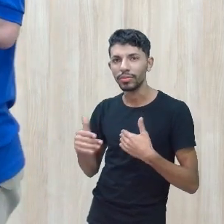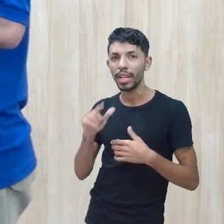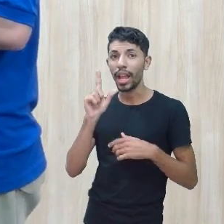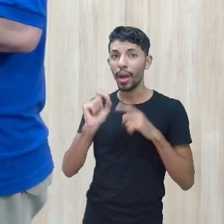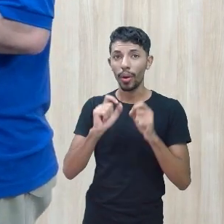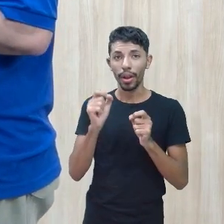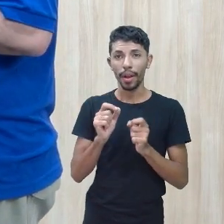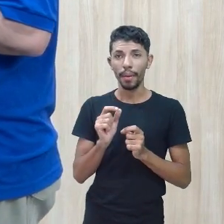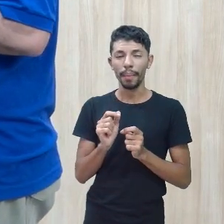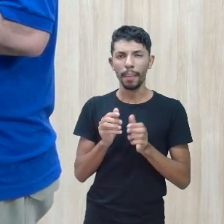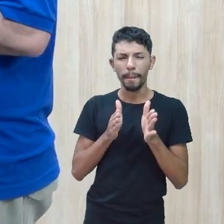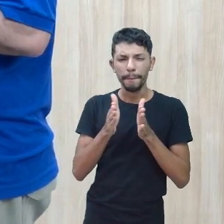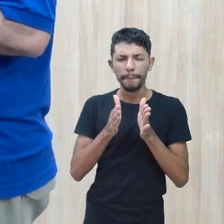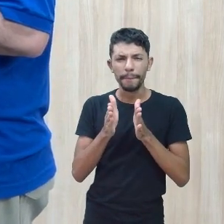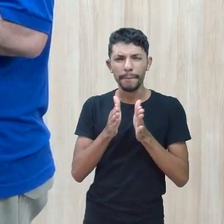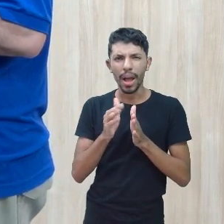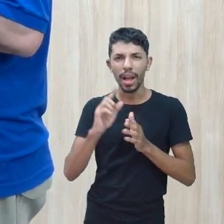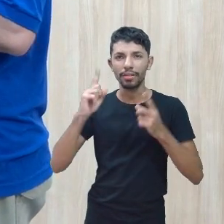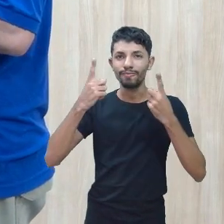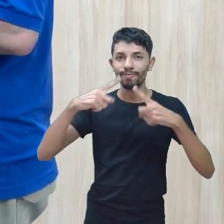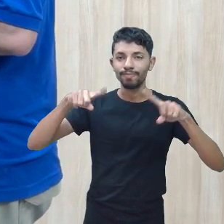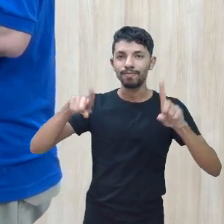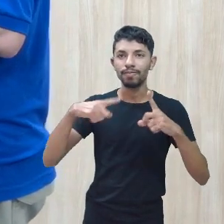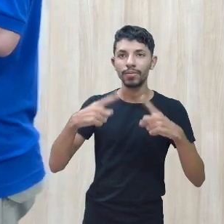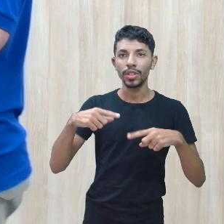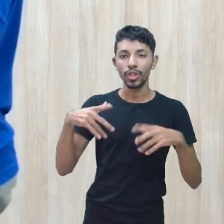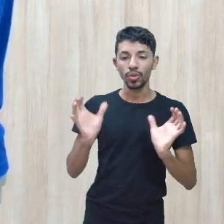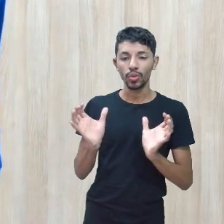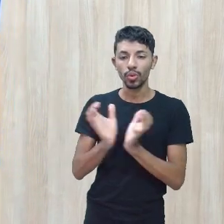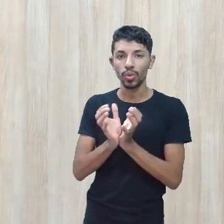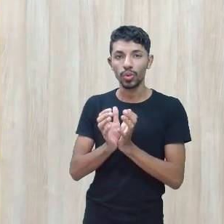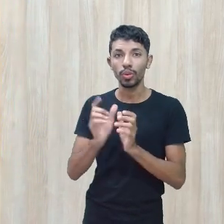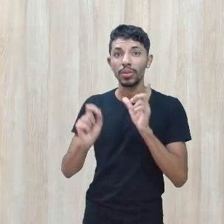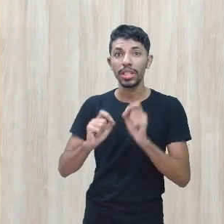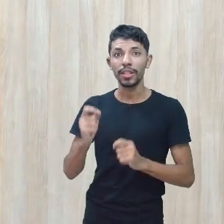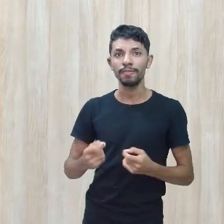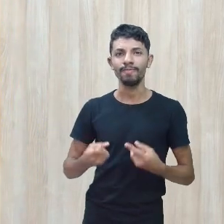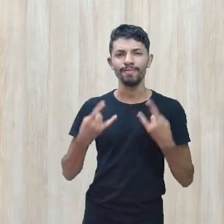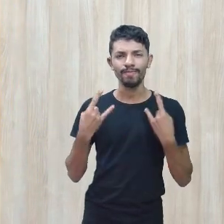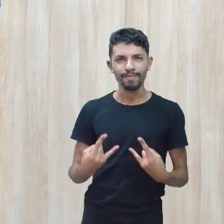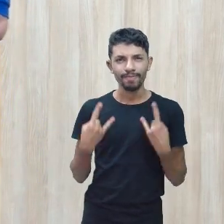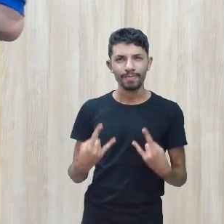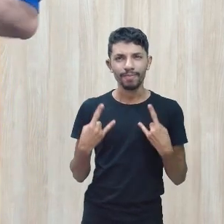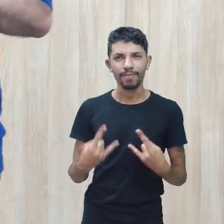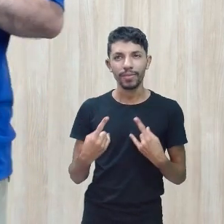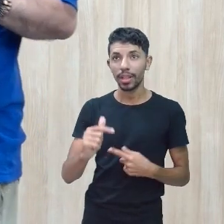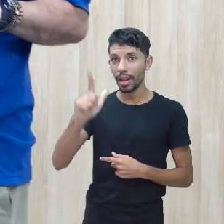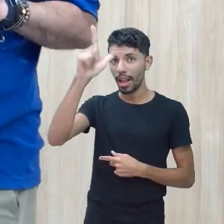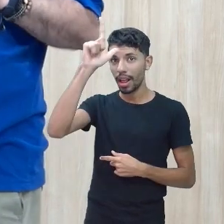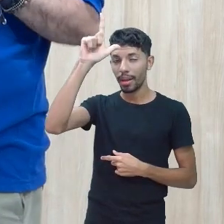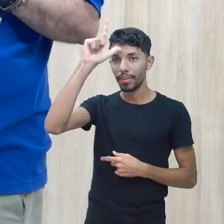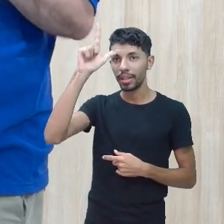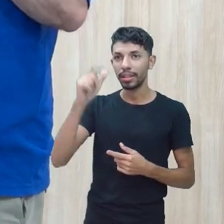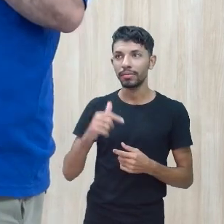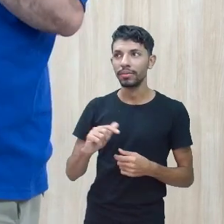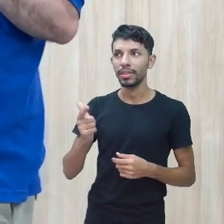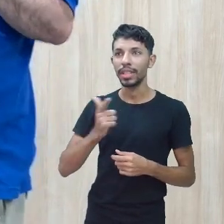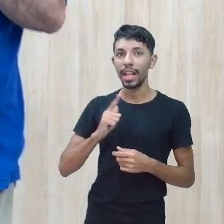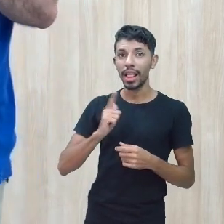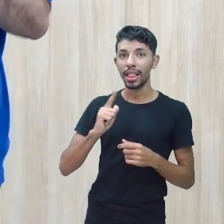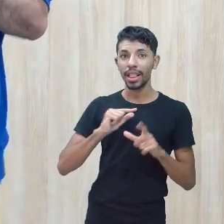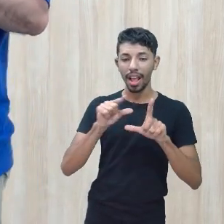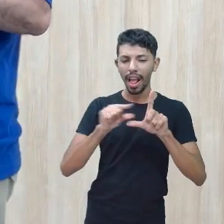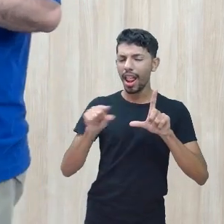música, de uma banda de rock alemã. Então vamos escutar. Tem a legenda aí para